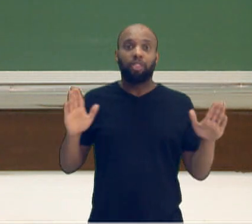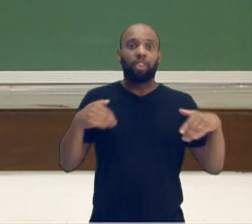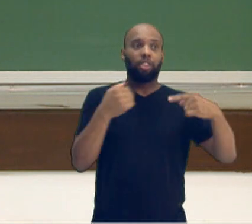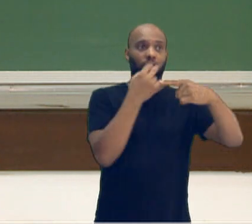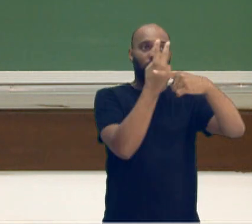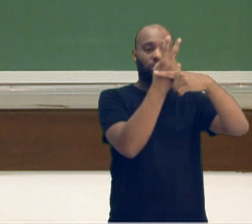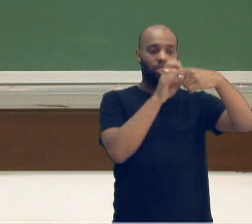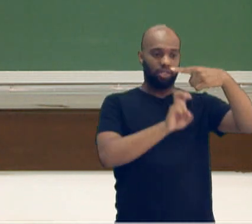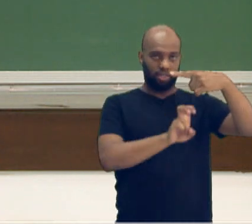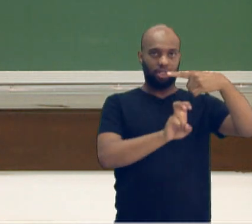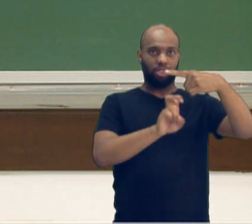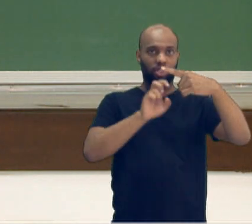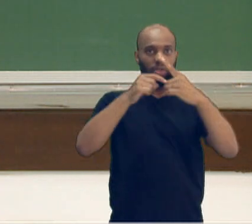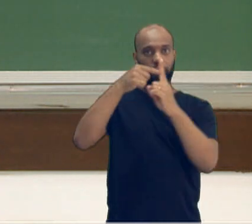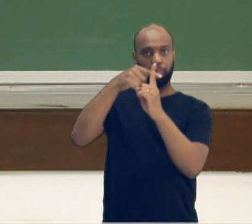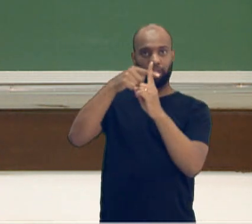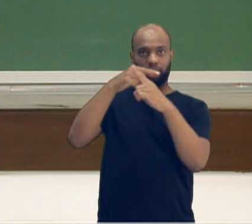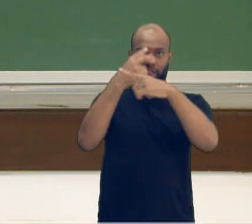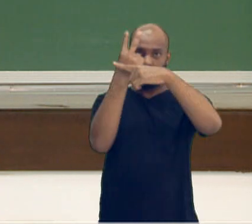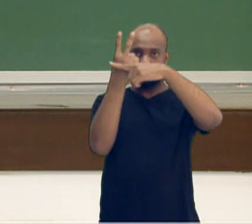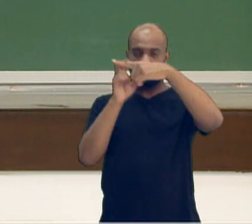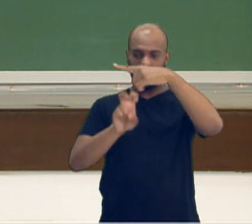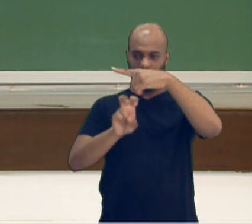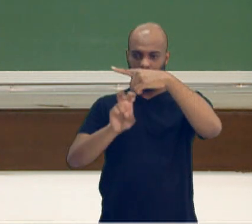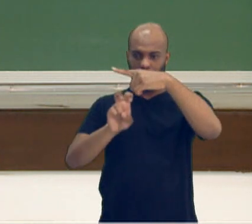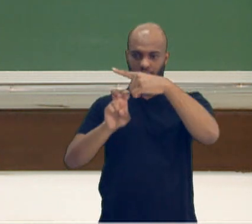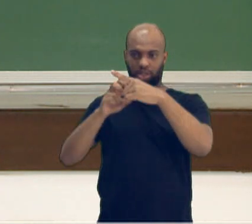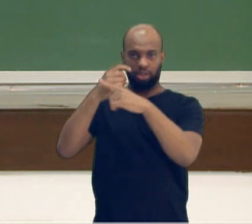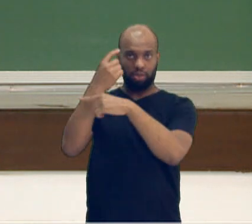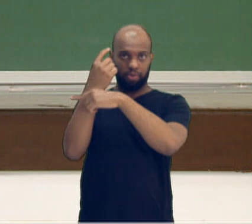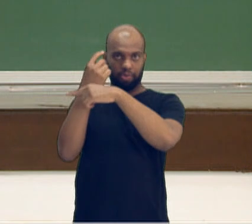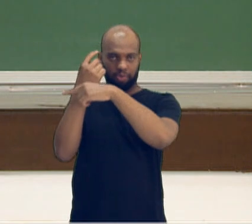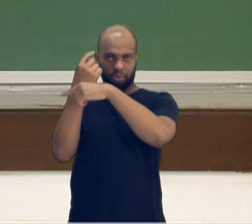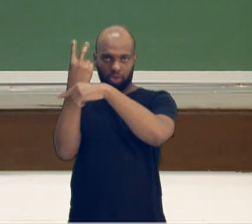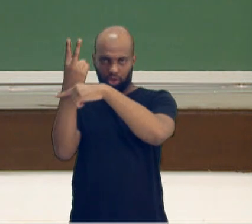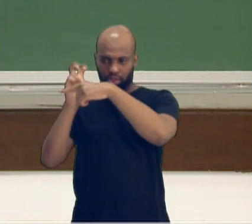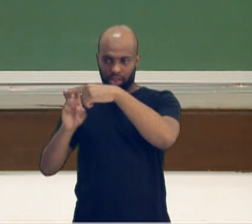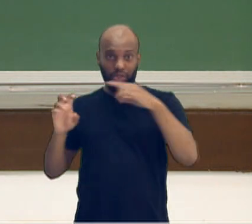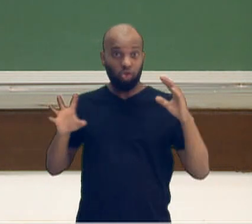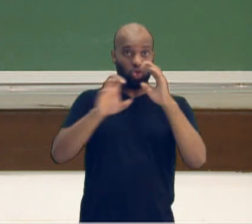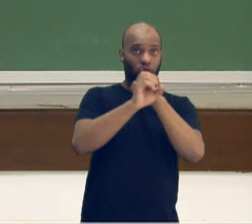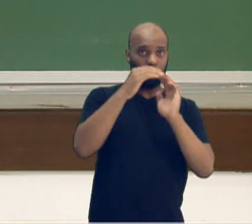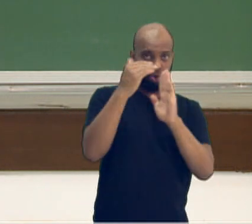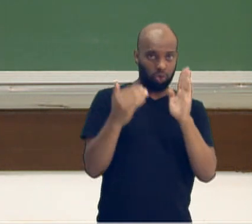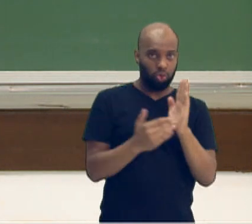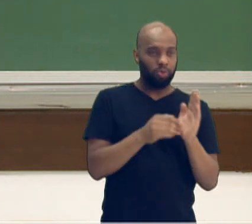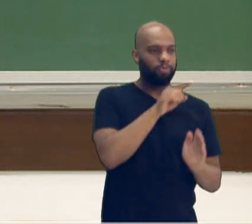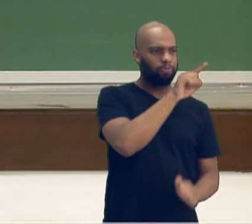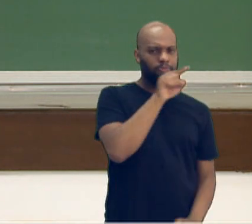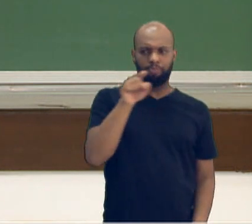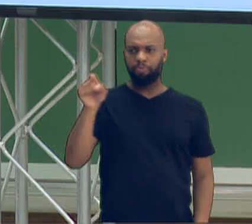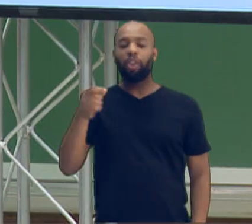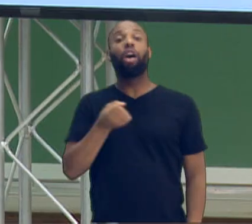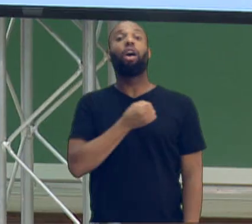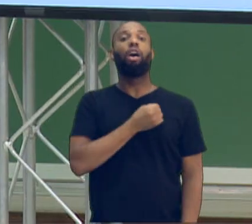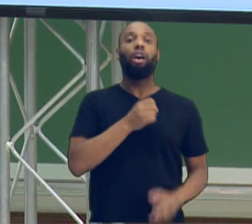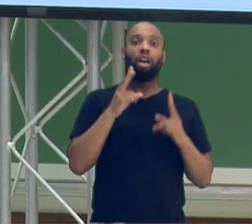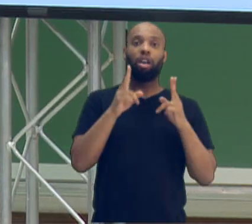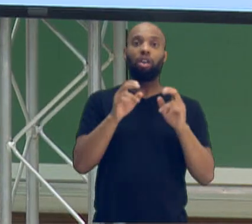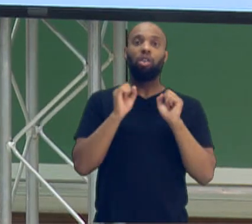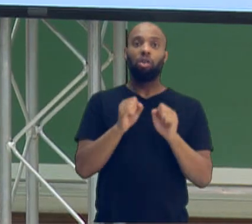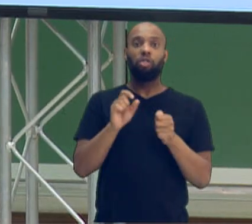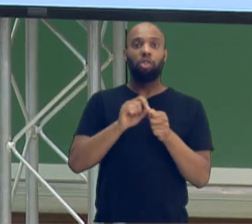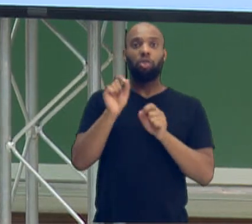2/5, mais 2/5, mais 2/5. Não são 3 parcelas iguais? Então, eu posso fazer